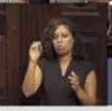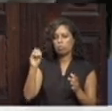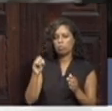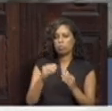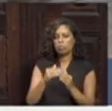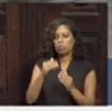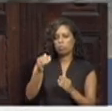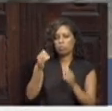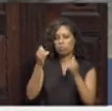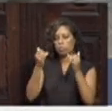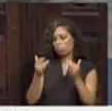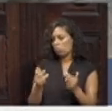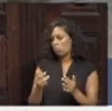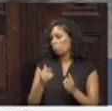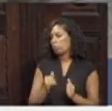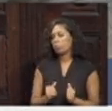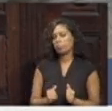o ano passado,